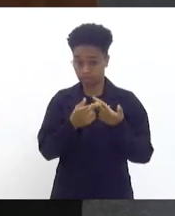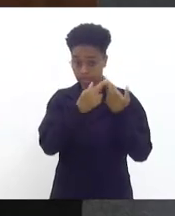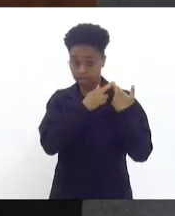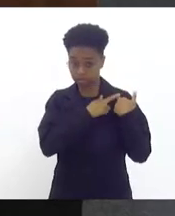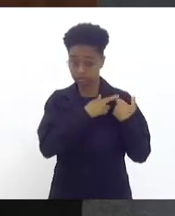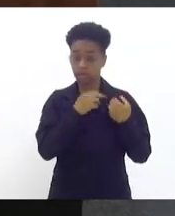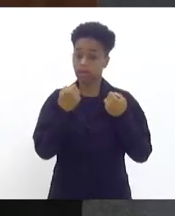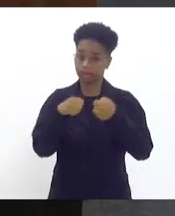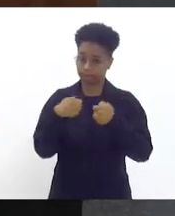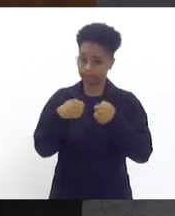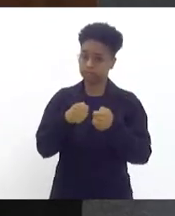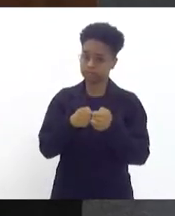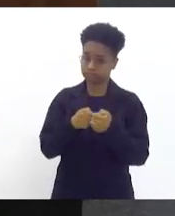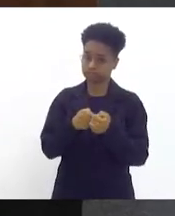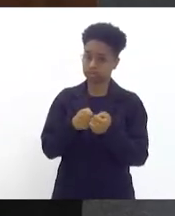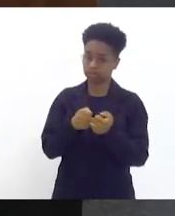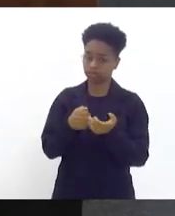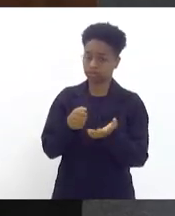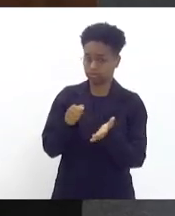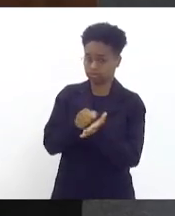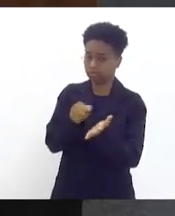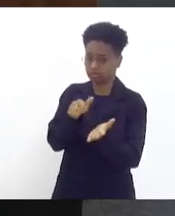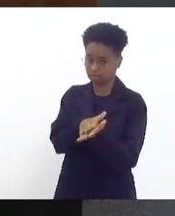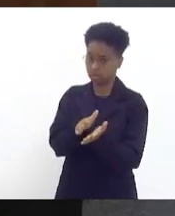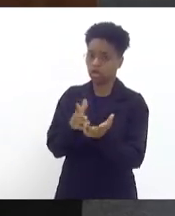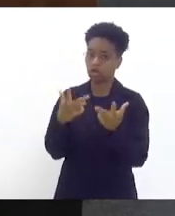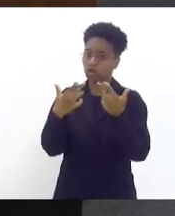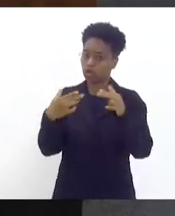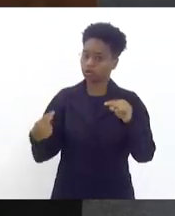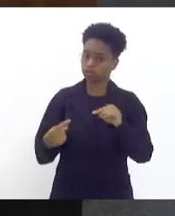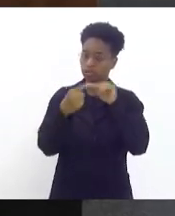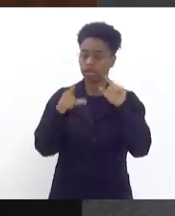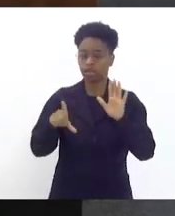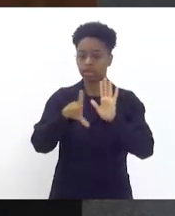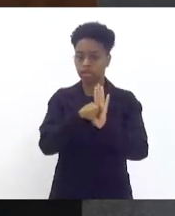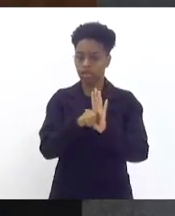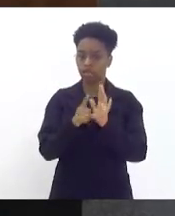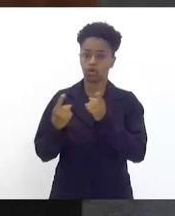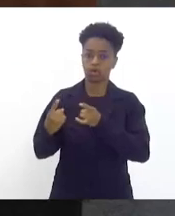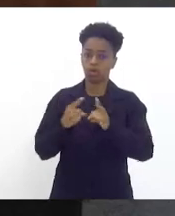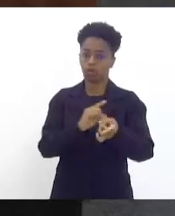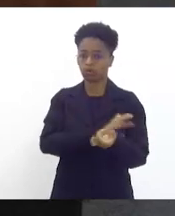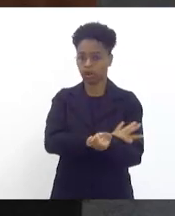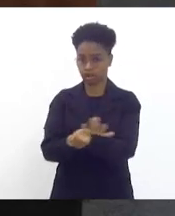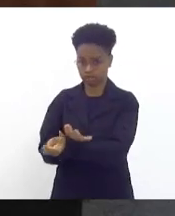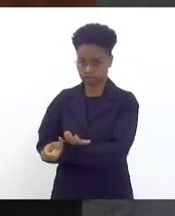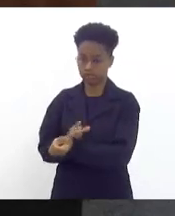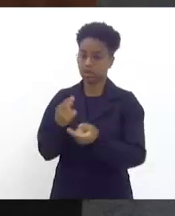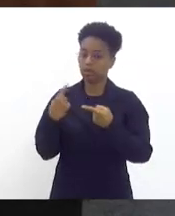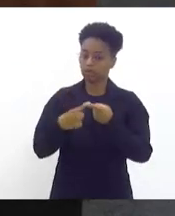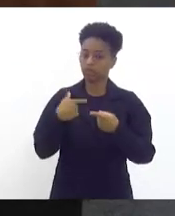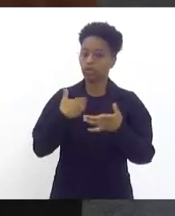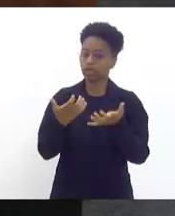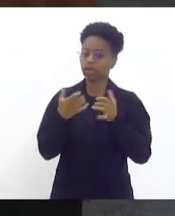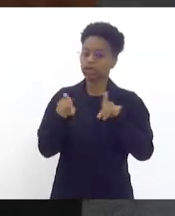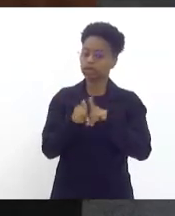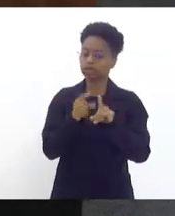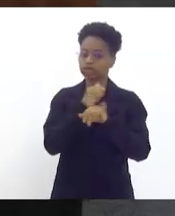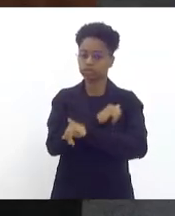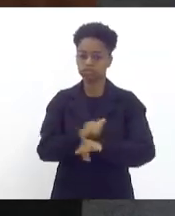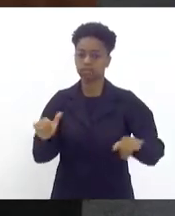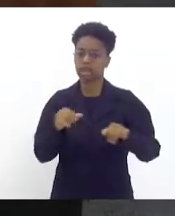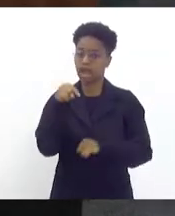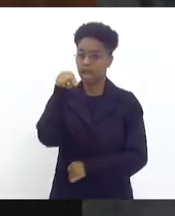sejam notificados conforme determina a lei de combate ao racismo é cria reafirmar também que